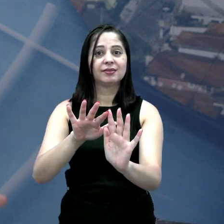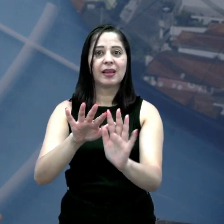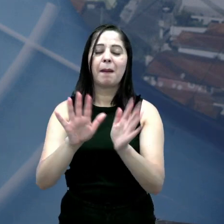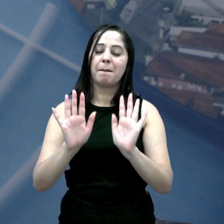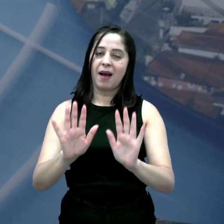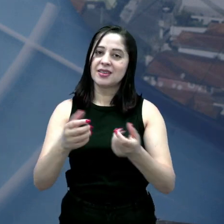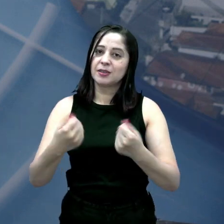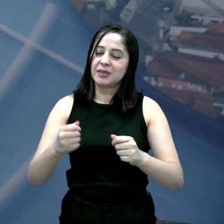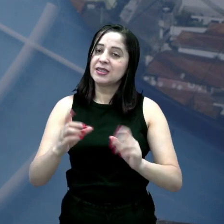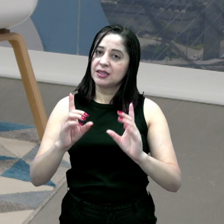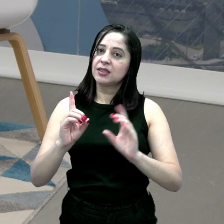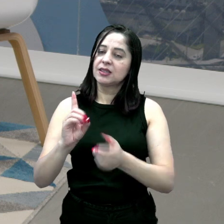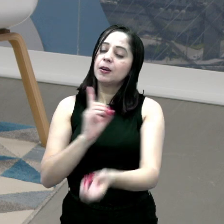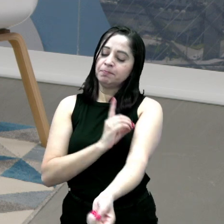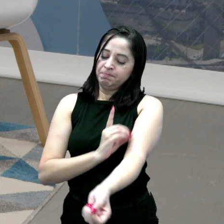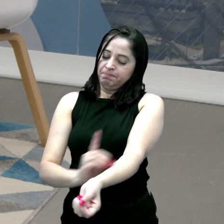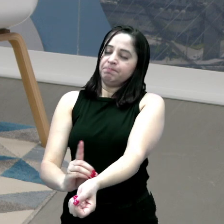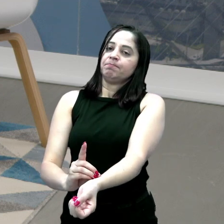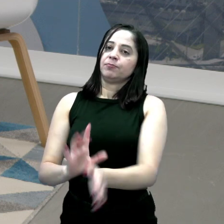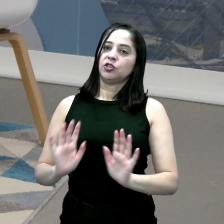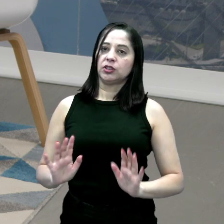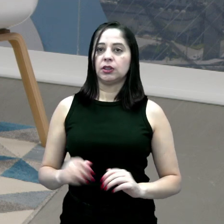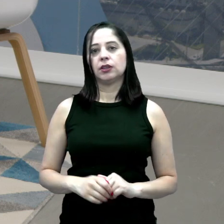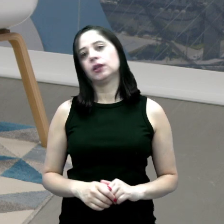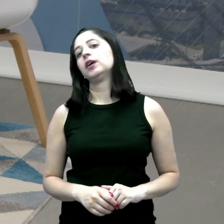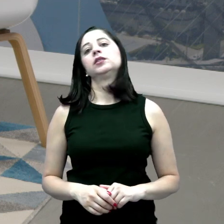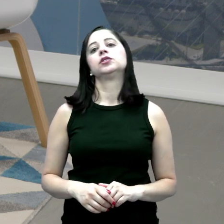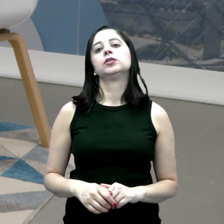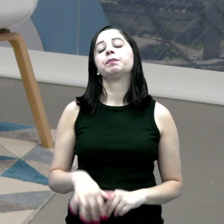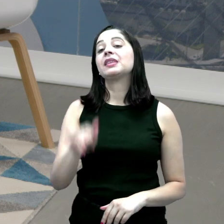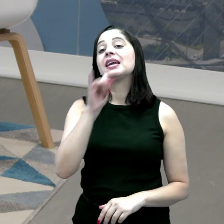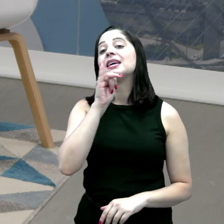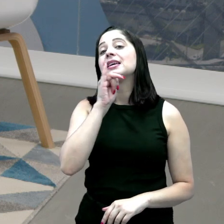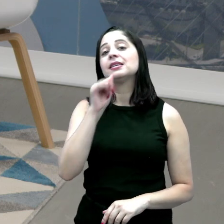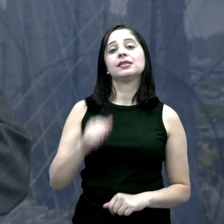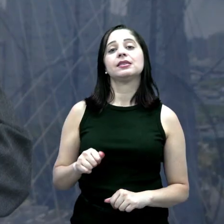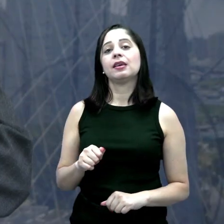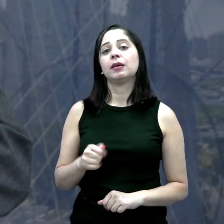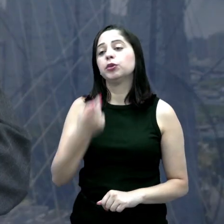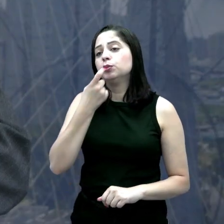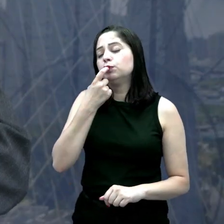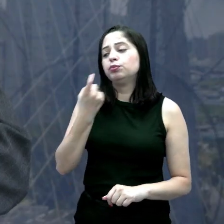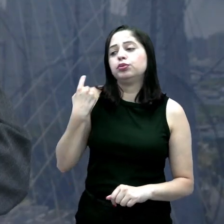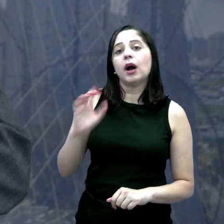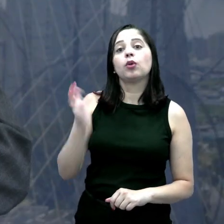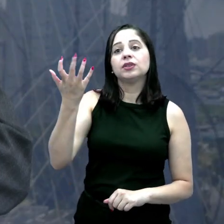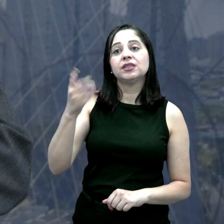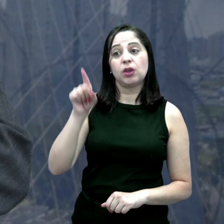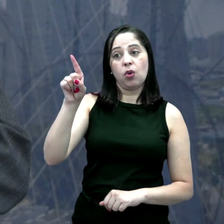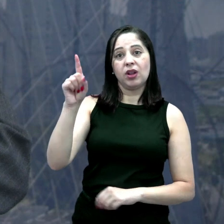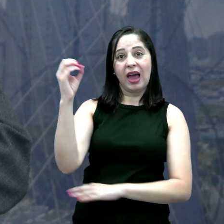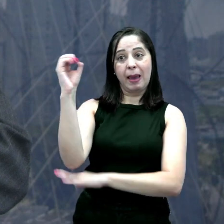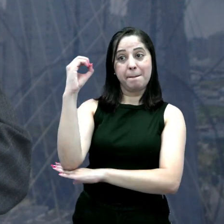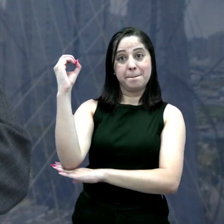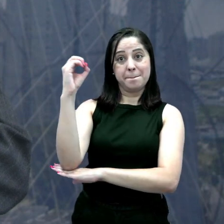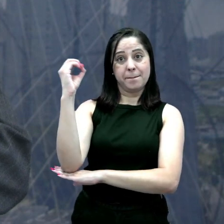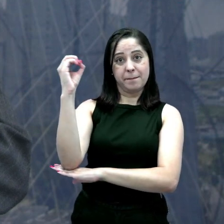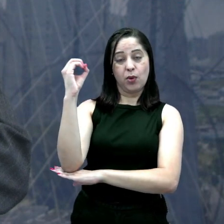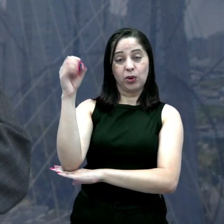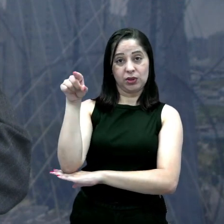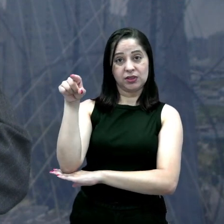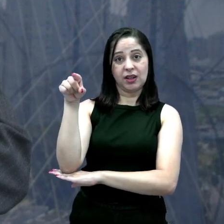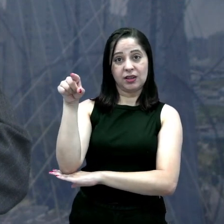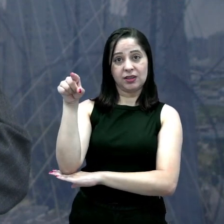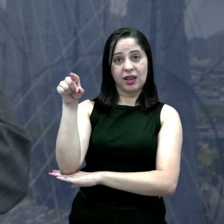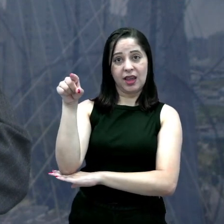Com dignidade. Com dignidade humana. Você pega aqui num exemplo nacional recente, Porto Alegre, o centro de Porto